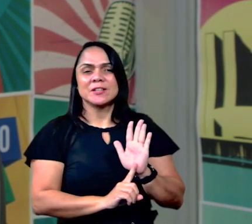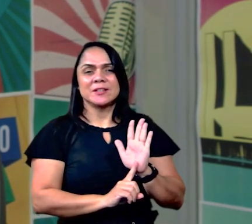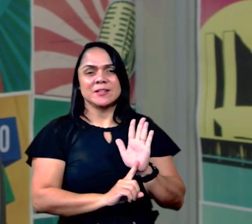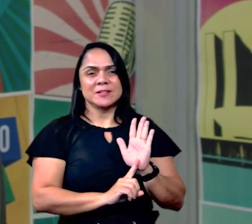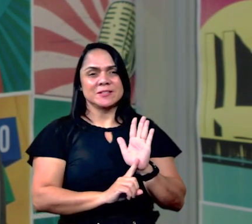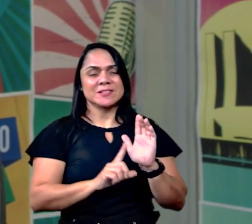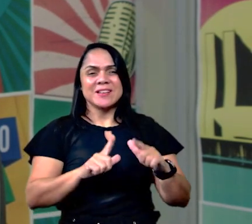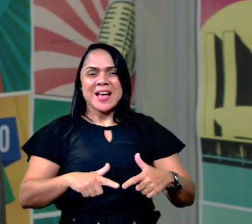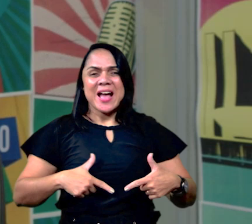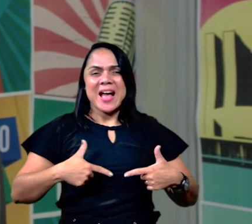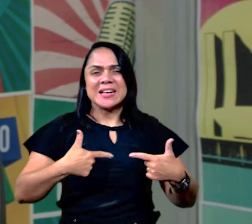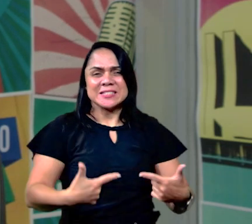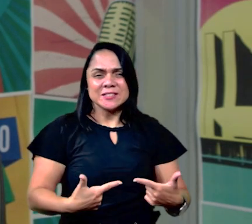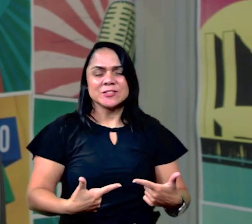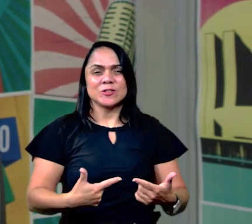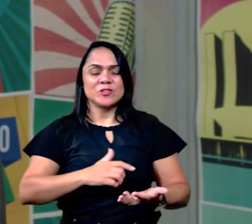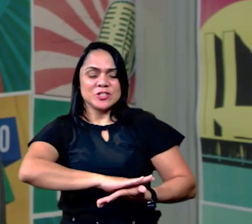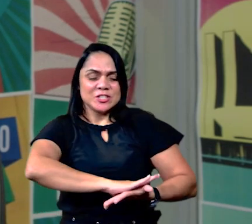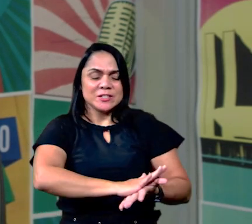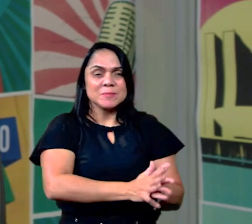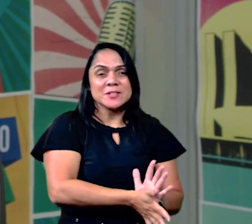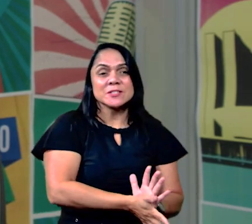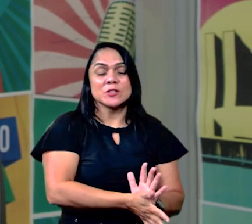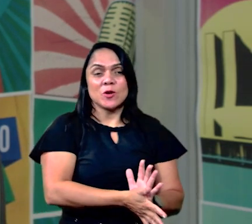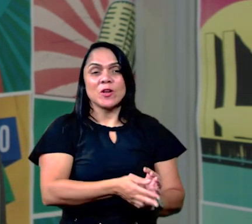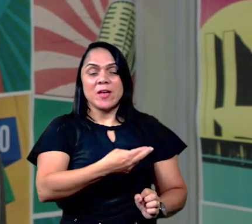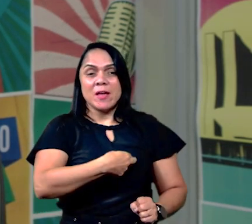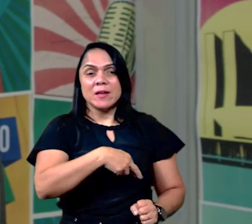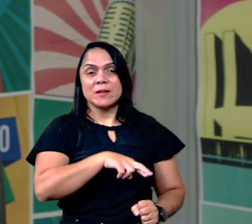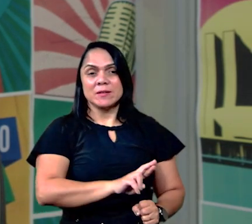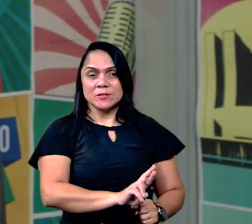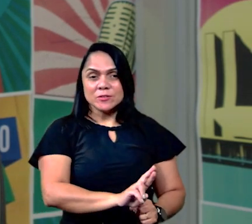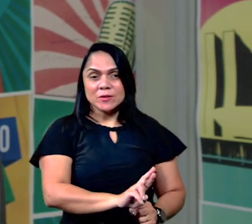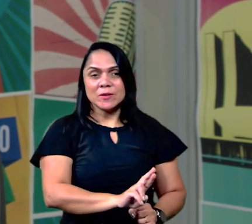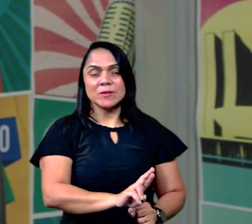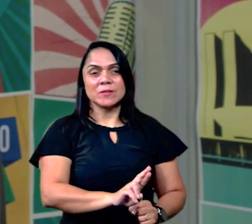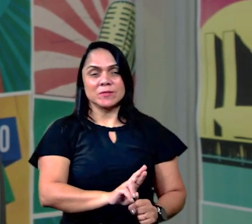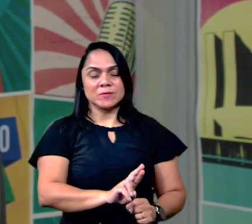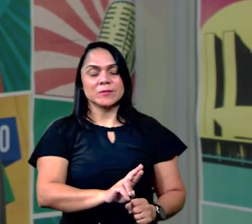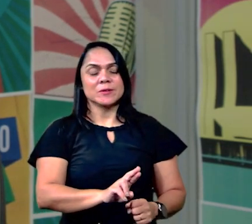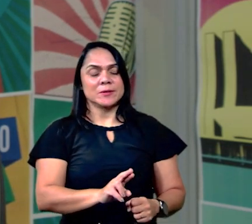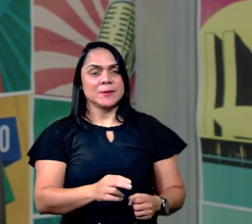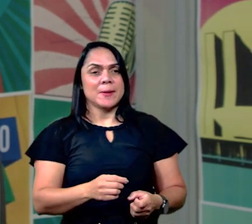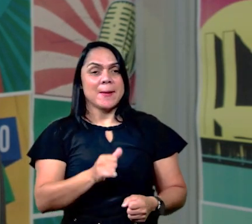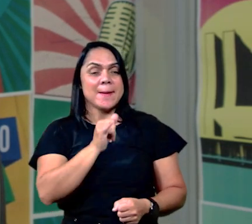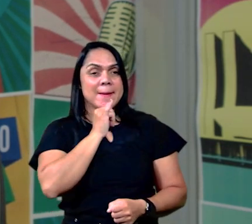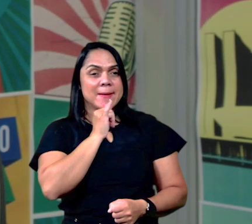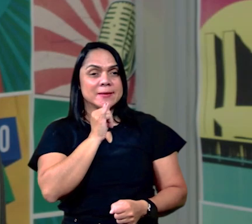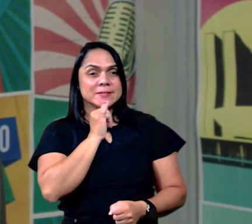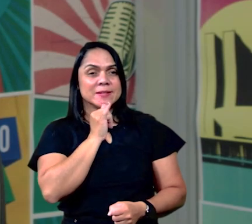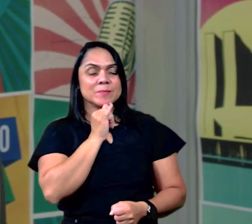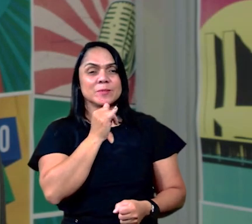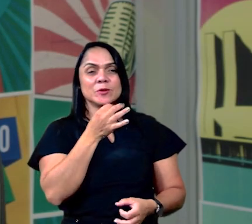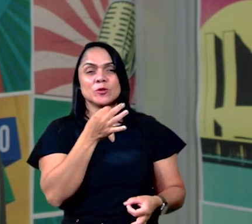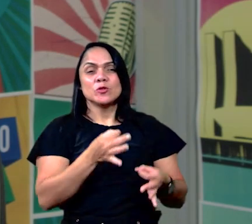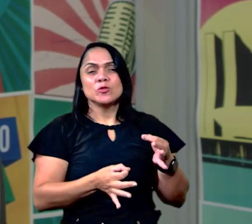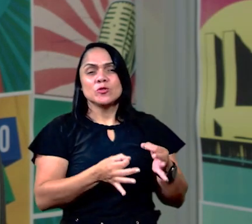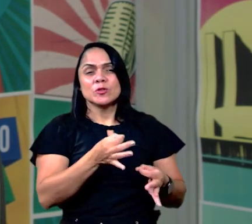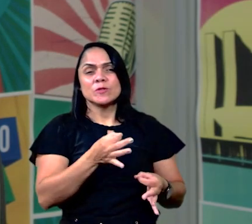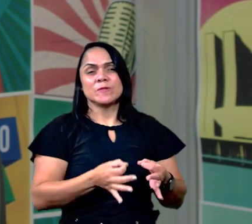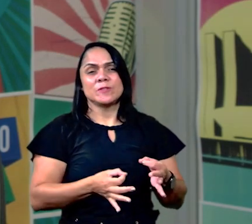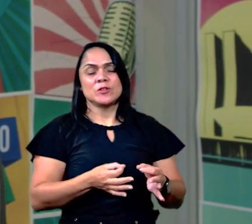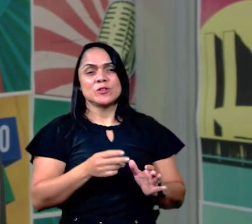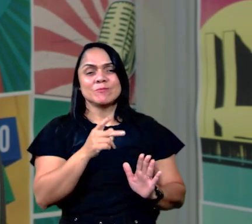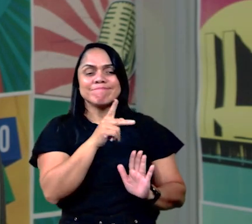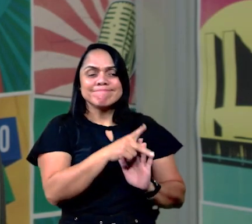ações de discriminação religiosa, quando vai, por exemplo, não é, inclusive, como justificativa de projetos de